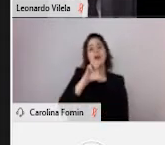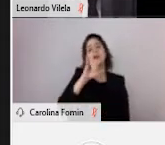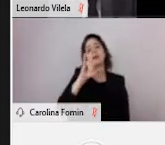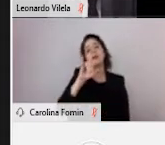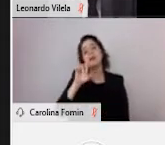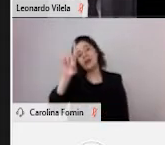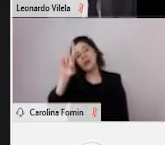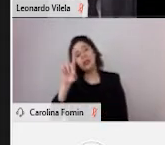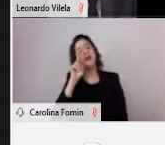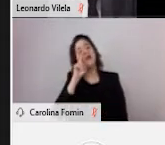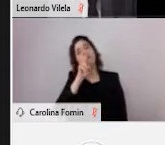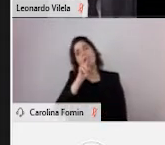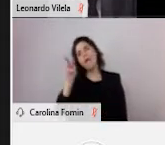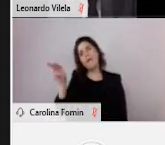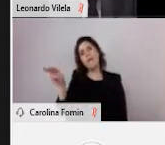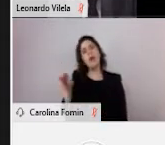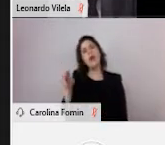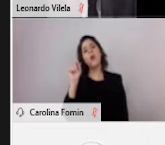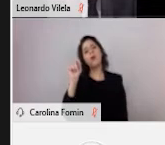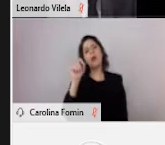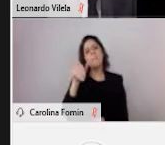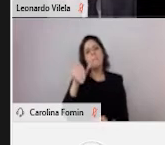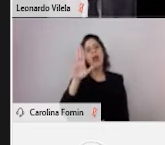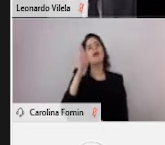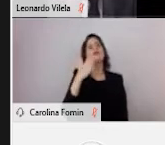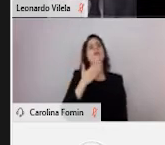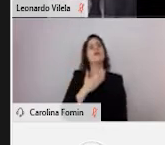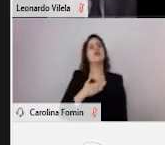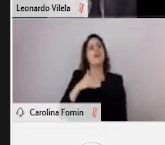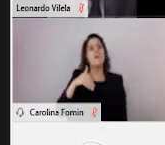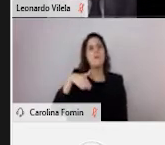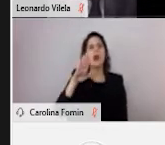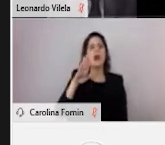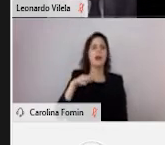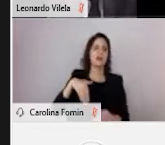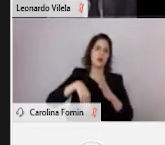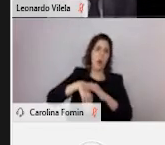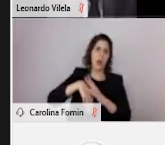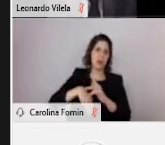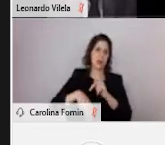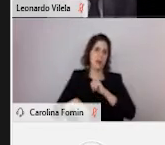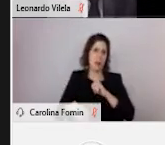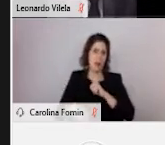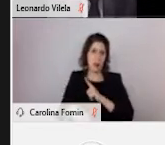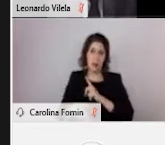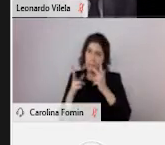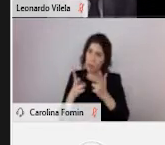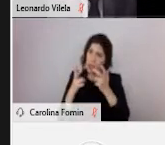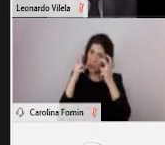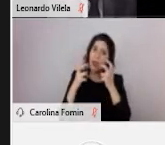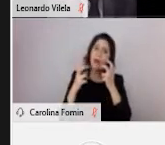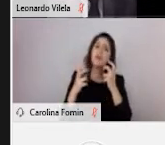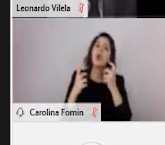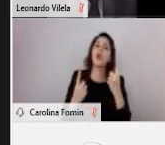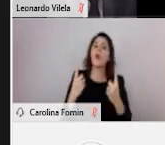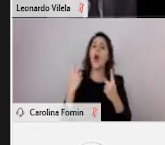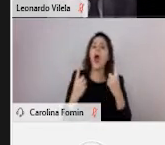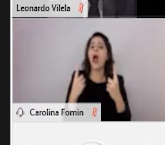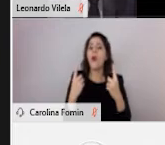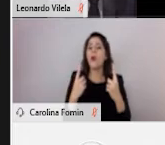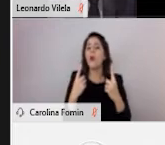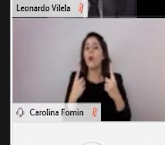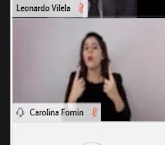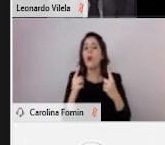É possível que você consiga, através de indicadores, tirar, por exemplo, excluir, assim,